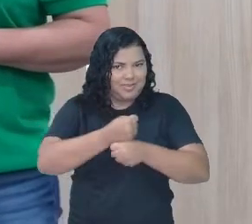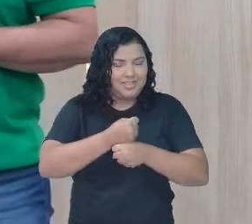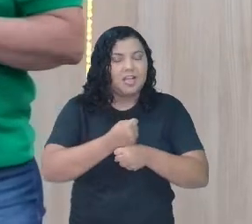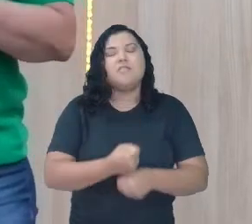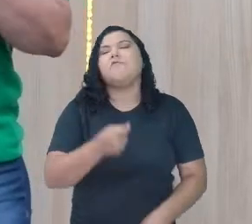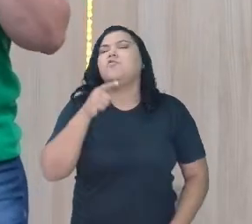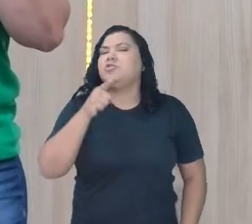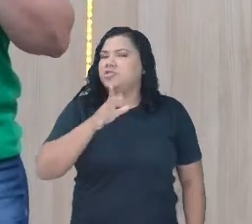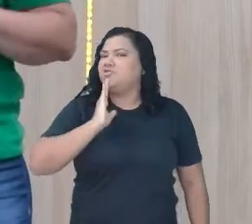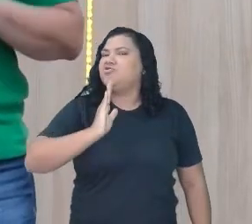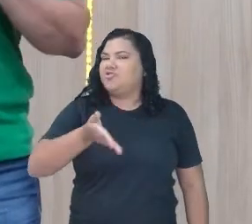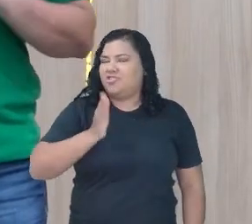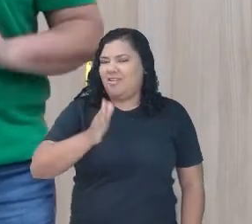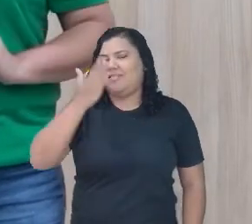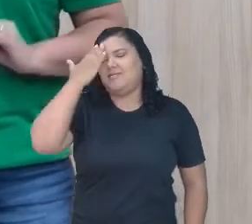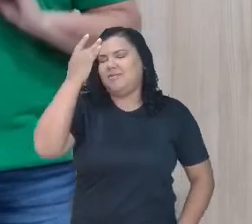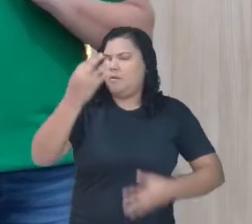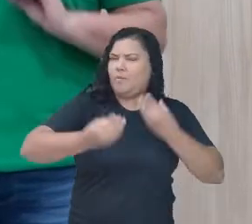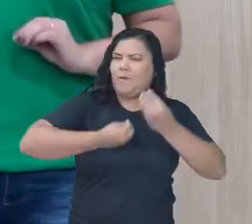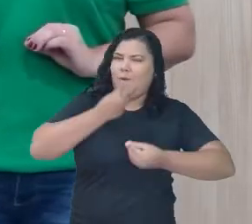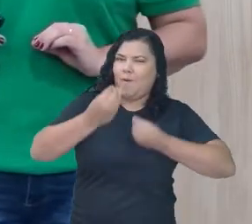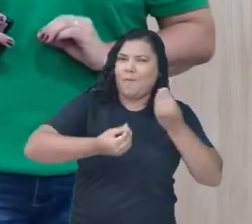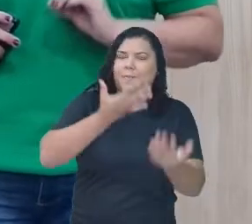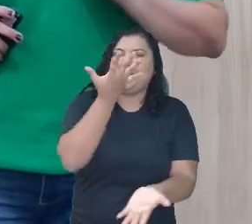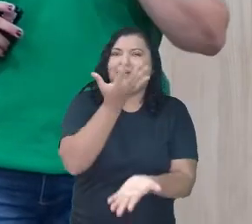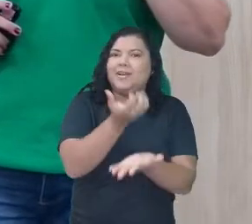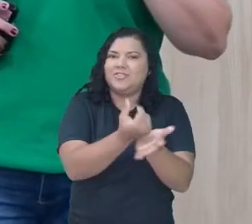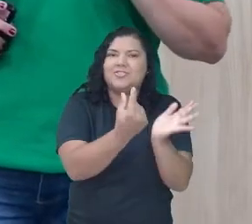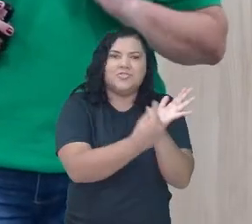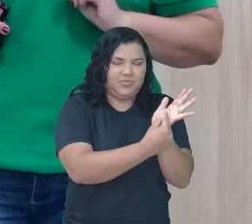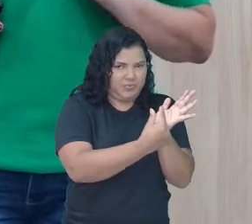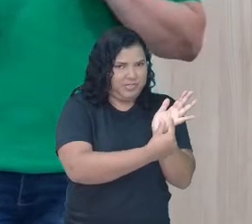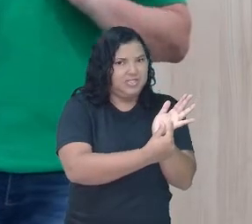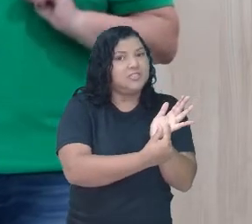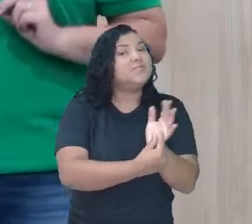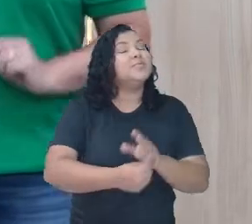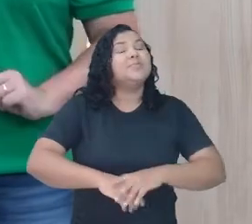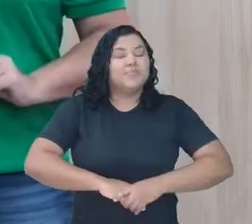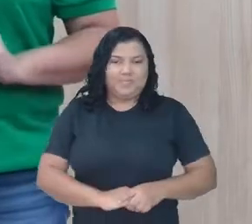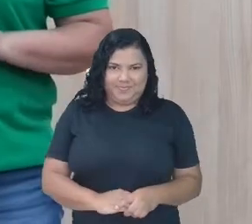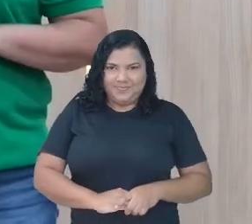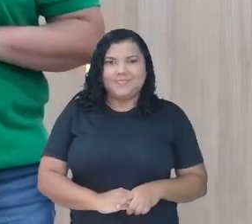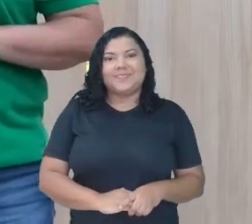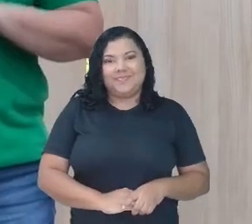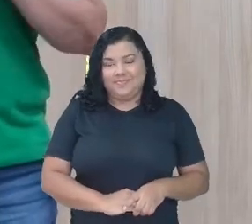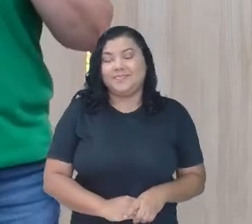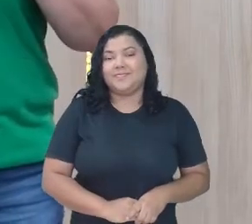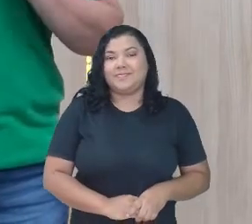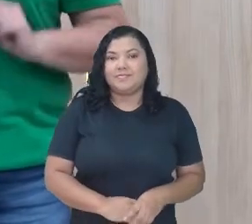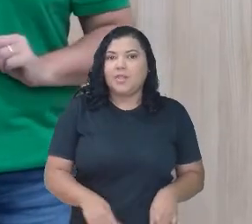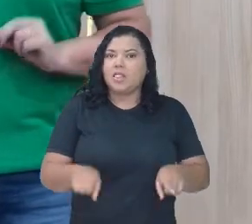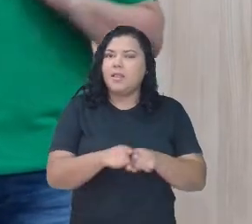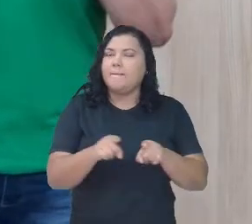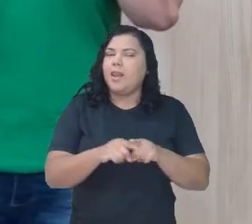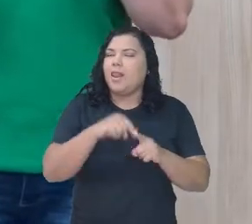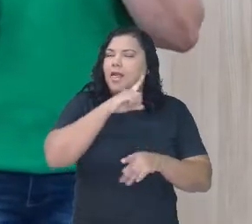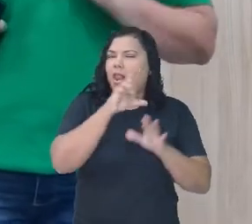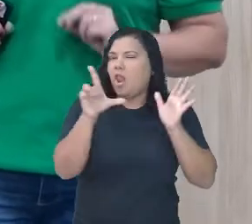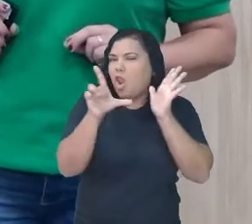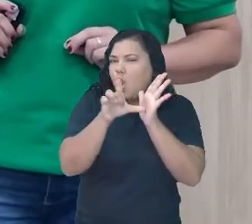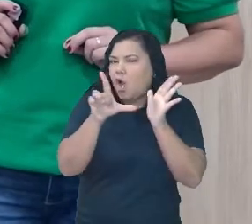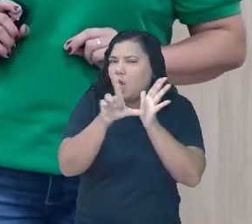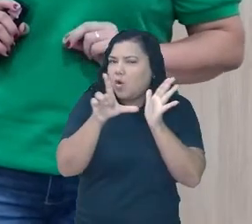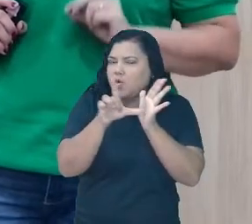nossa rede, vocês já sabem como baixar o aplicativo, não é? Ir lá no Play Store,